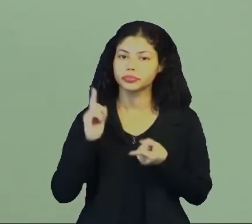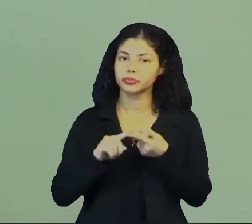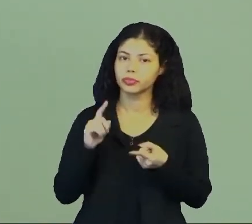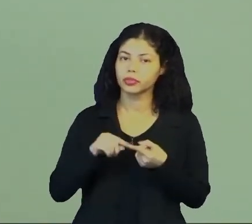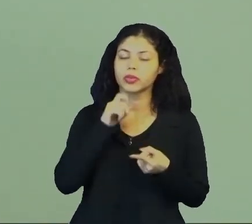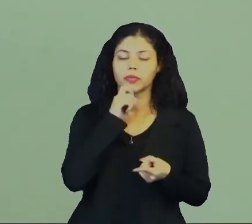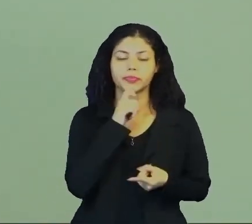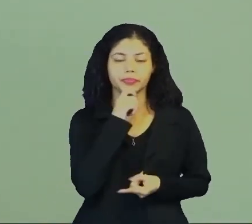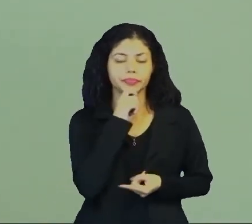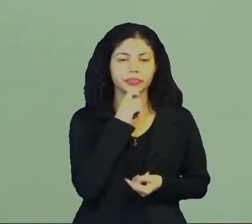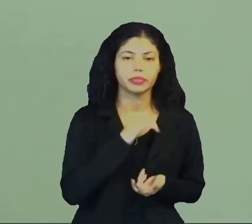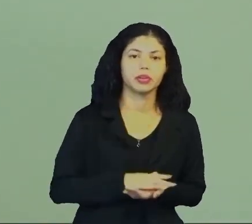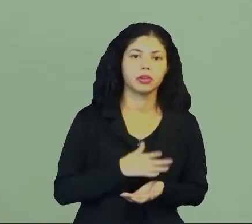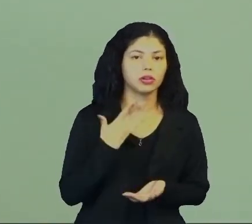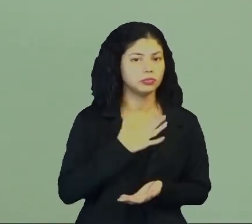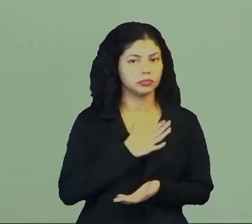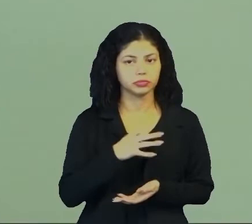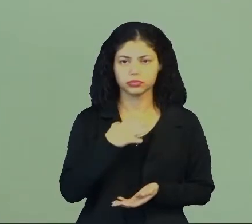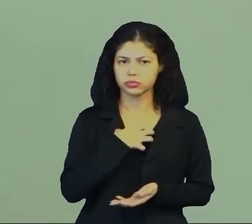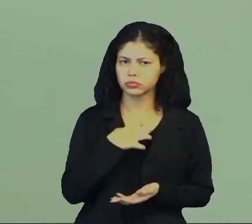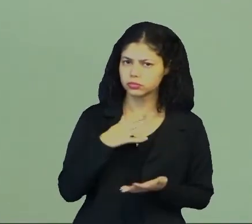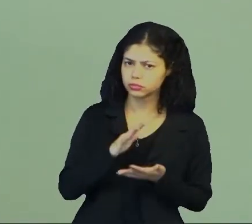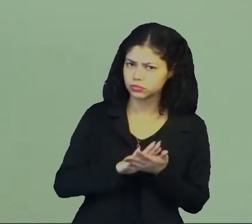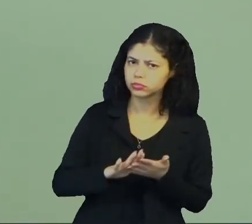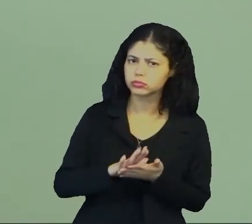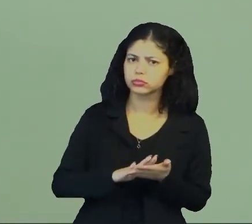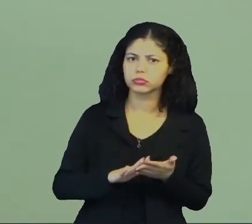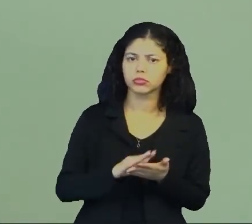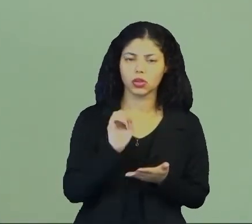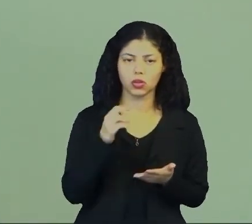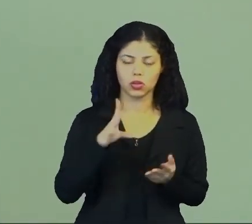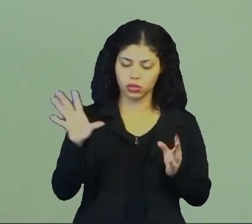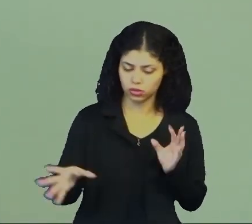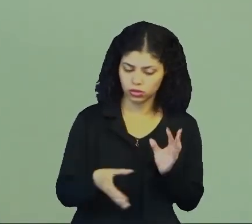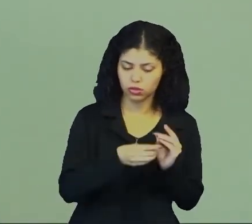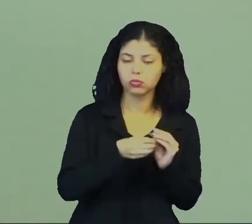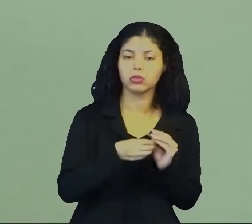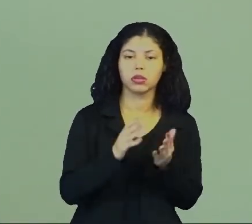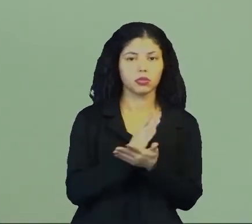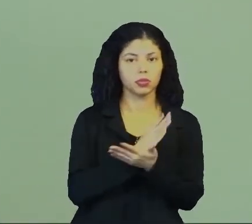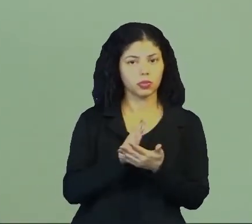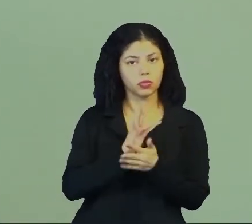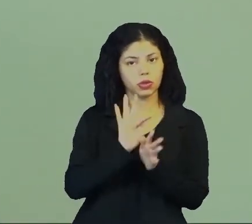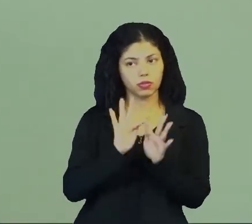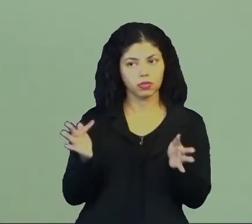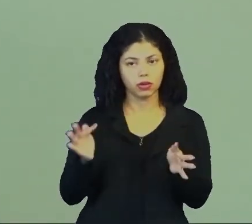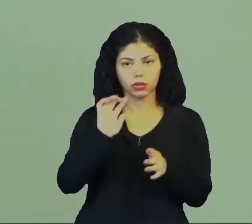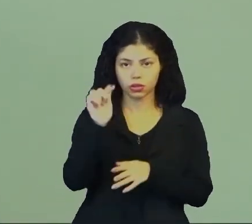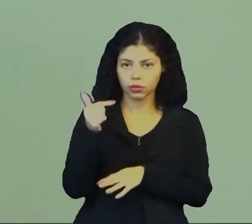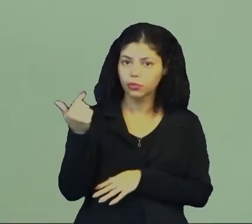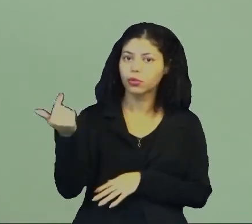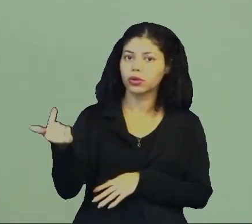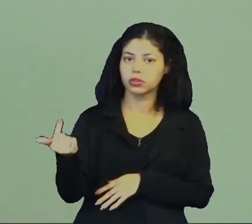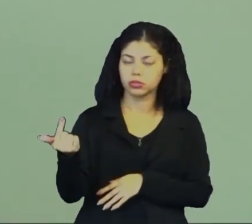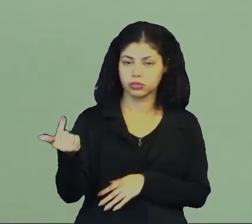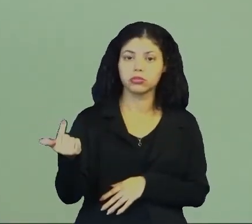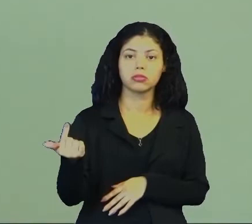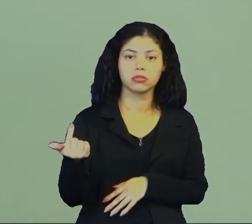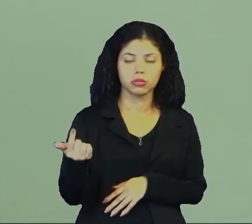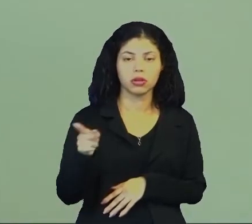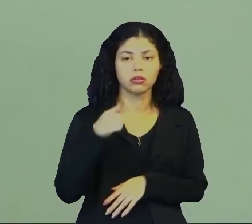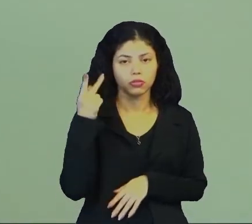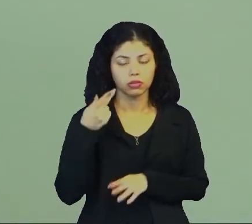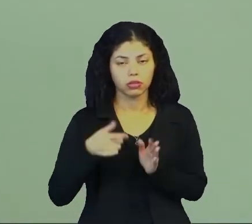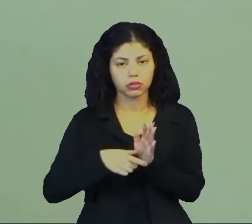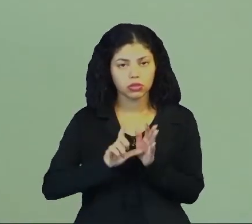estava frio, ela não vai ter sentido, ok? Ou eu vou ter que adicionar alguma frase após essa que eu